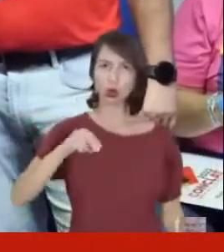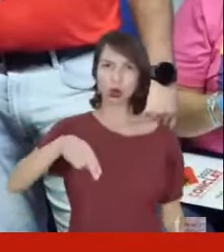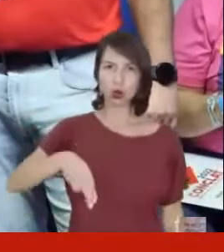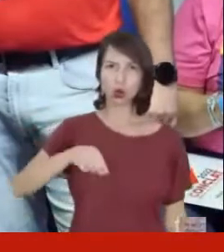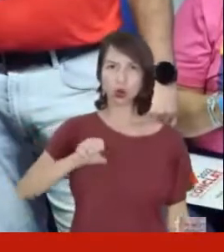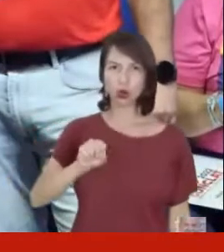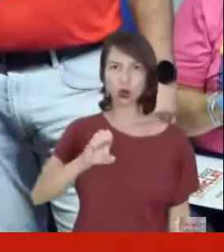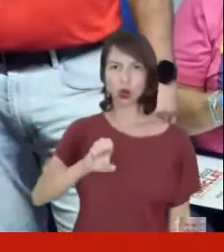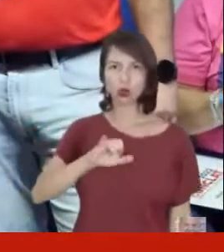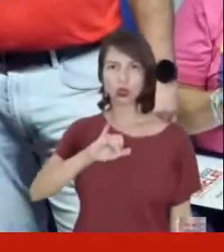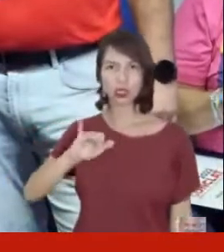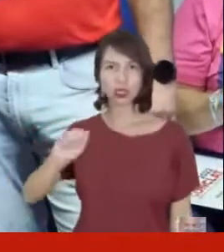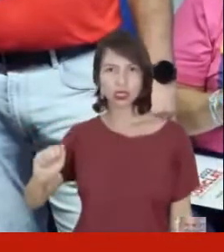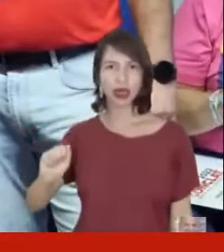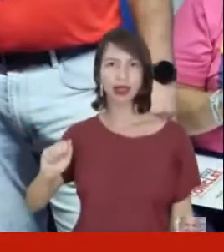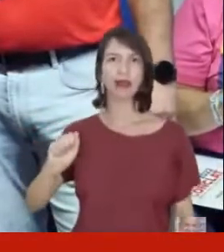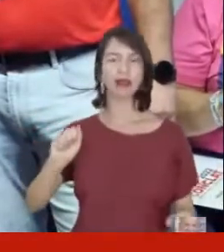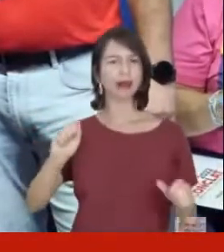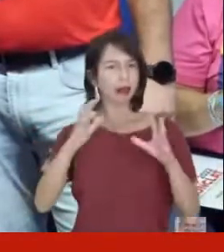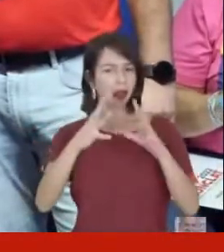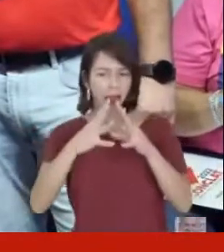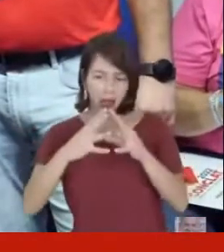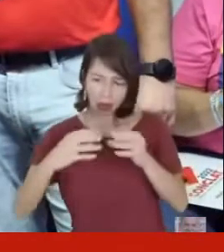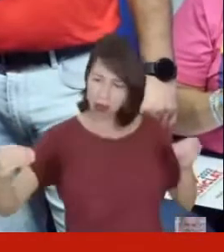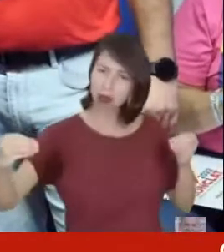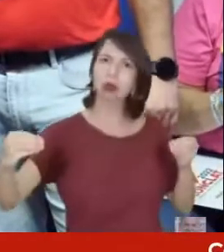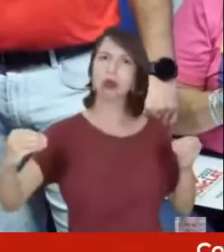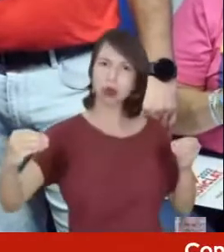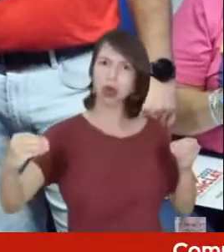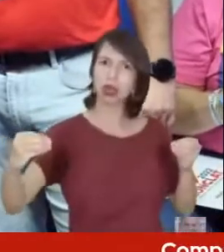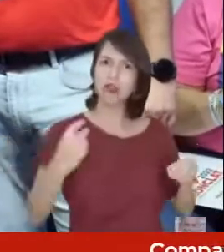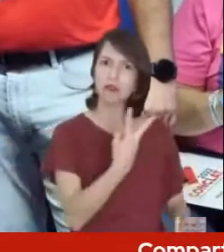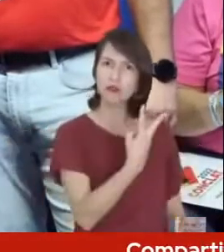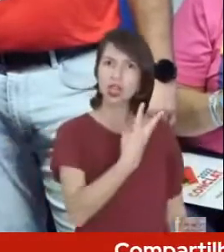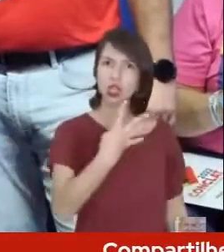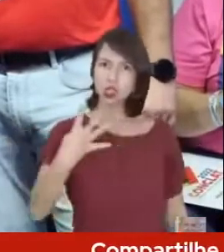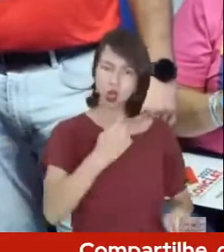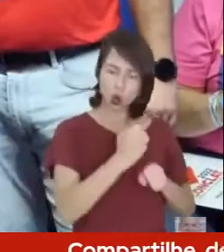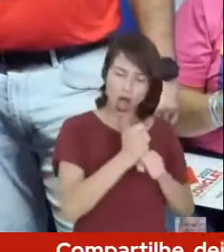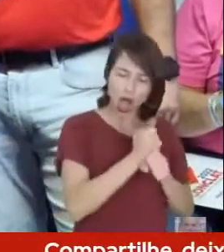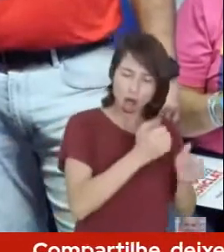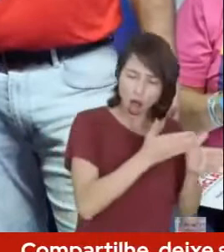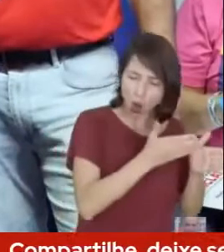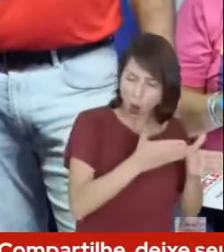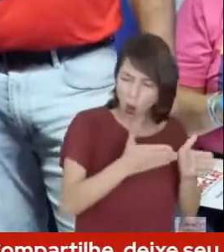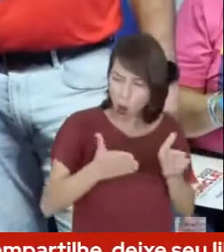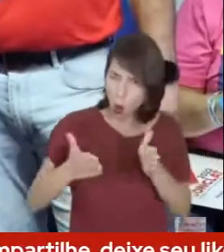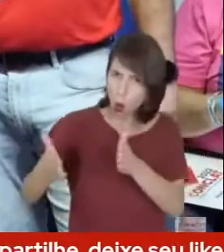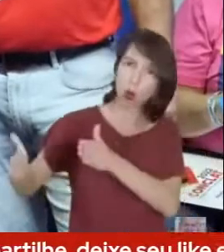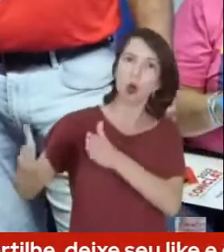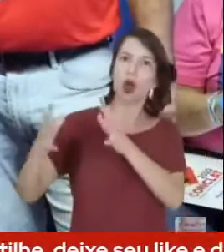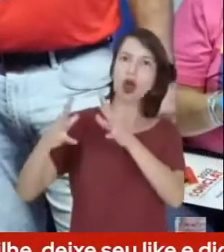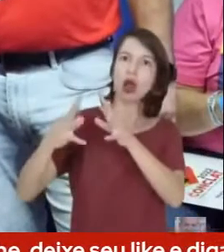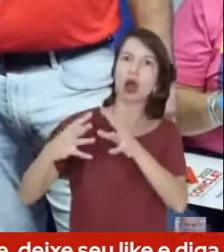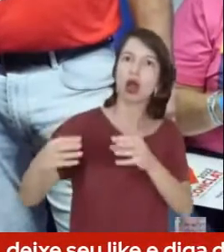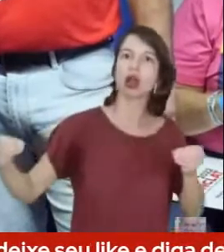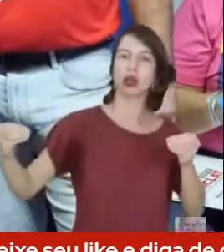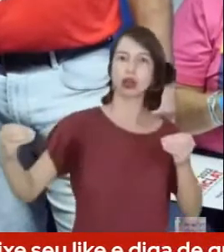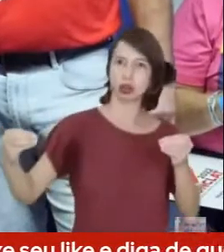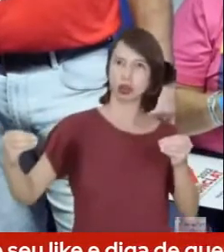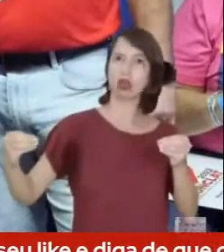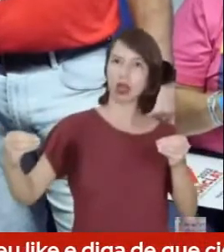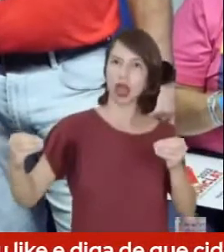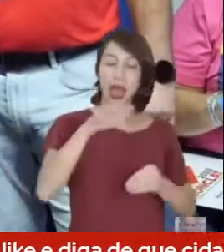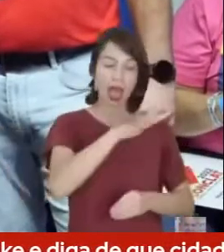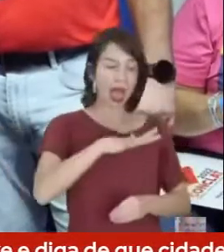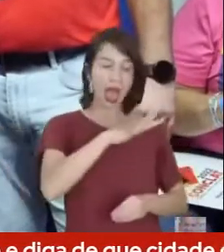tinha 24 anos de duração. A agricultura familiar hoje, a metade dos agricultores não acessa mais o PRONAF